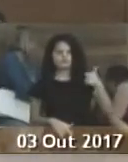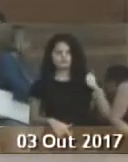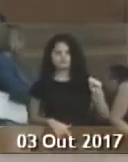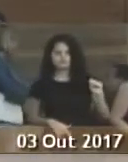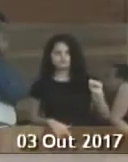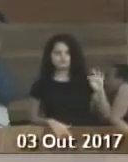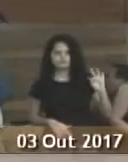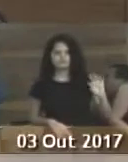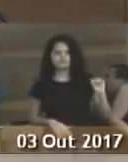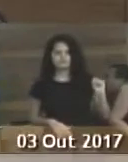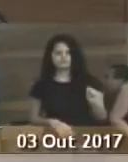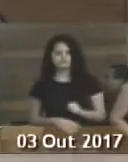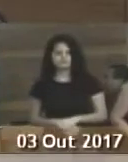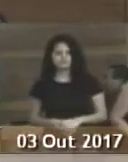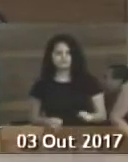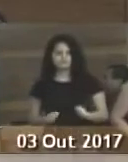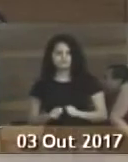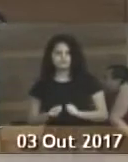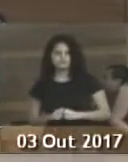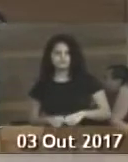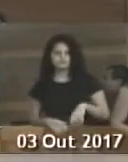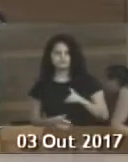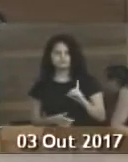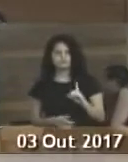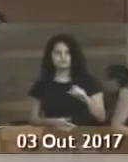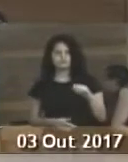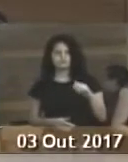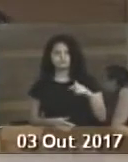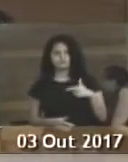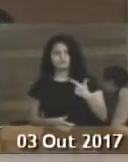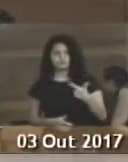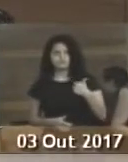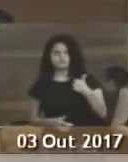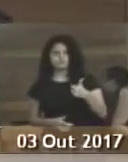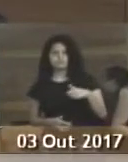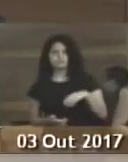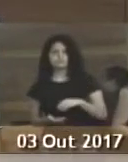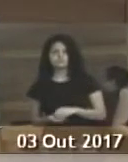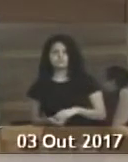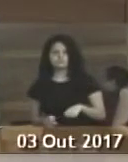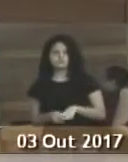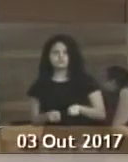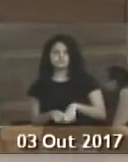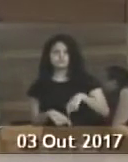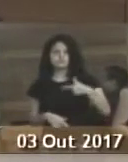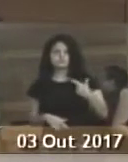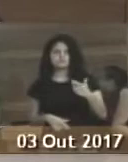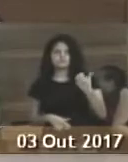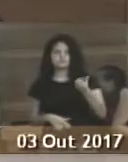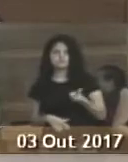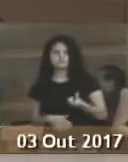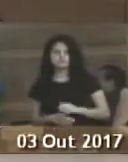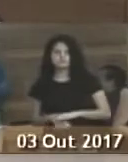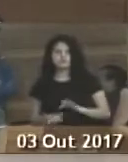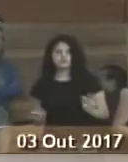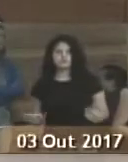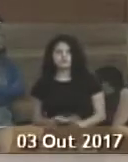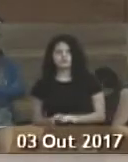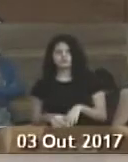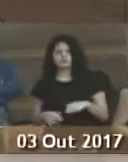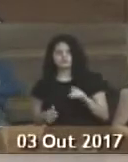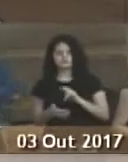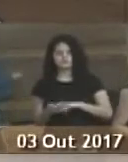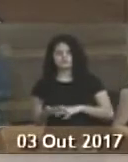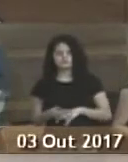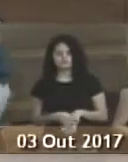sessões anteriores, realizada em 21 e 26 de 9 de 2017. Terminada a leitura da ata, não foram colocada